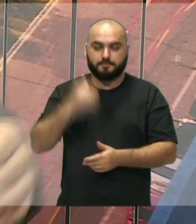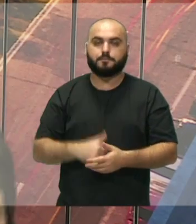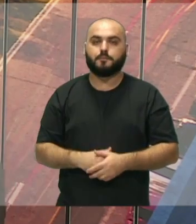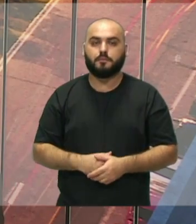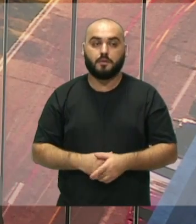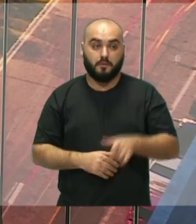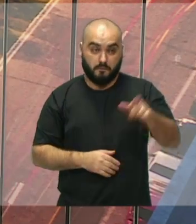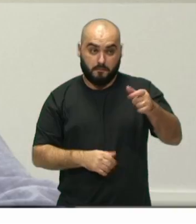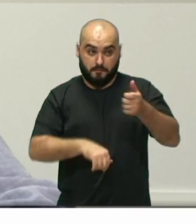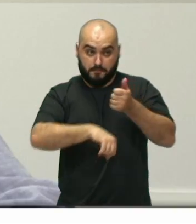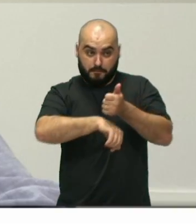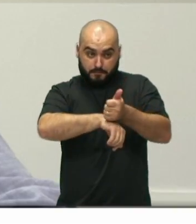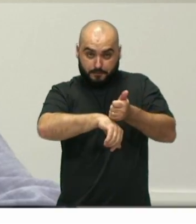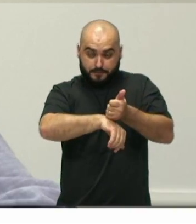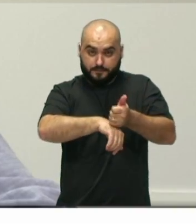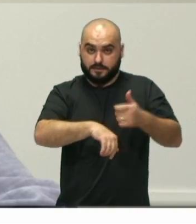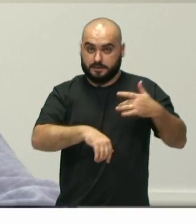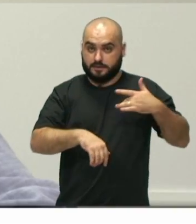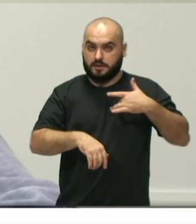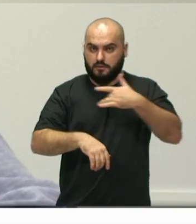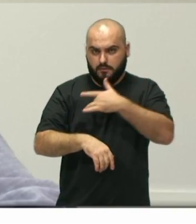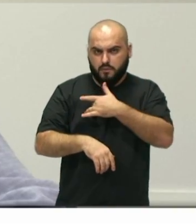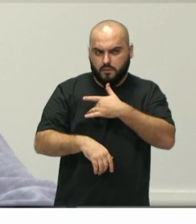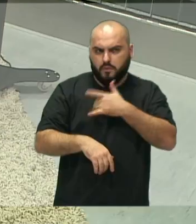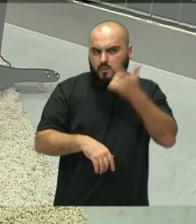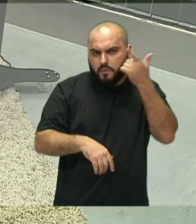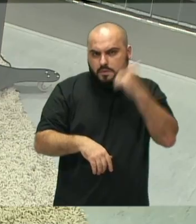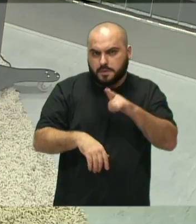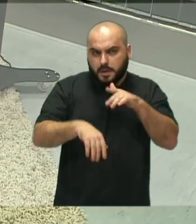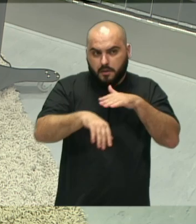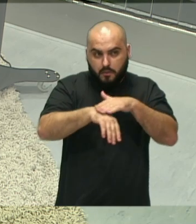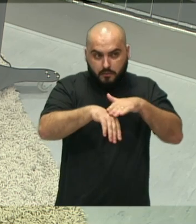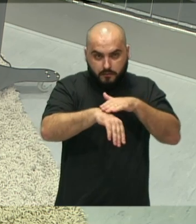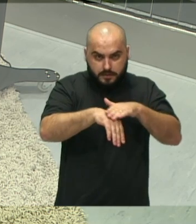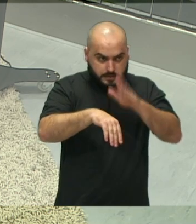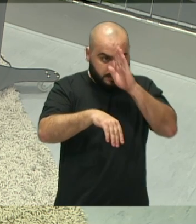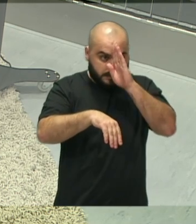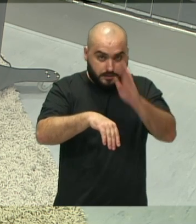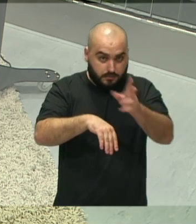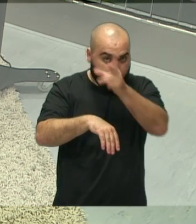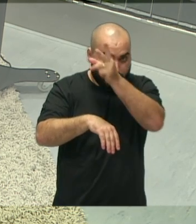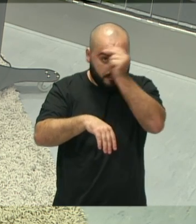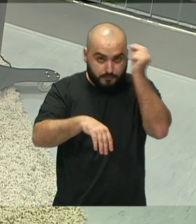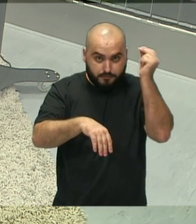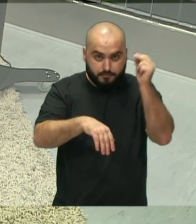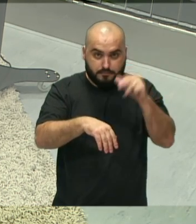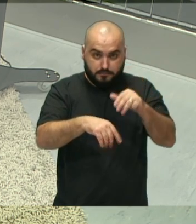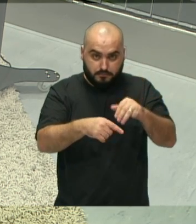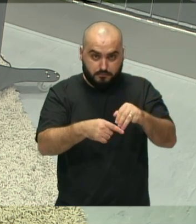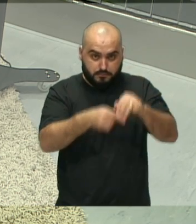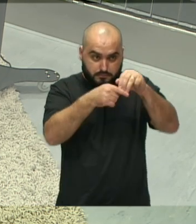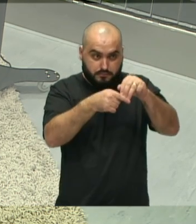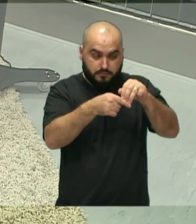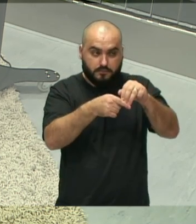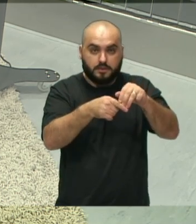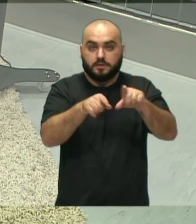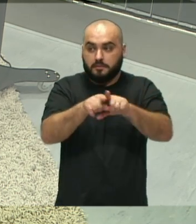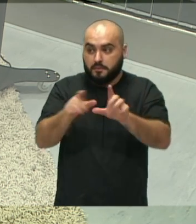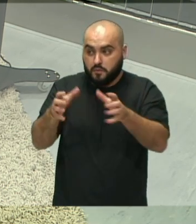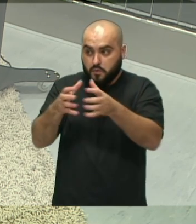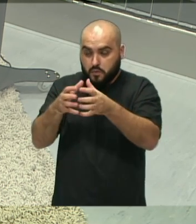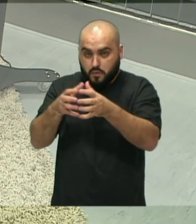tido esse diálogo direto com o prefeito municipal e com a equipe que faz parte desse